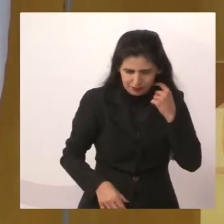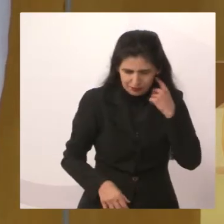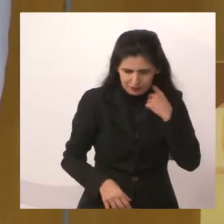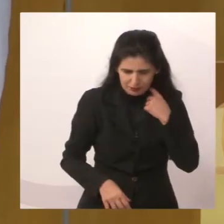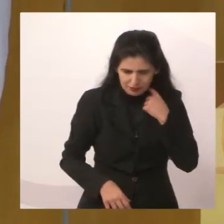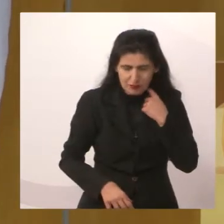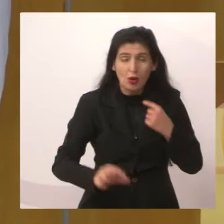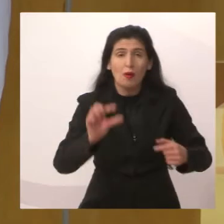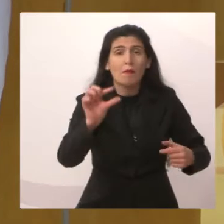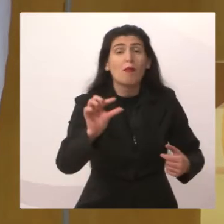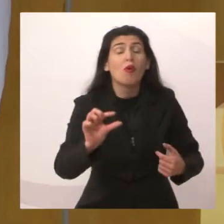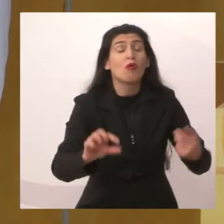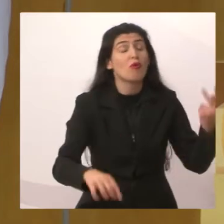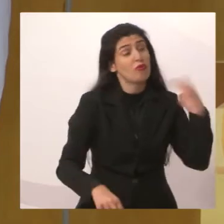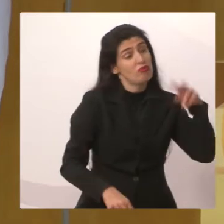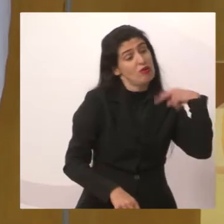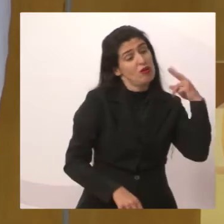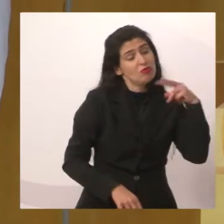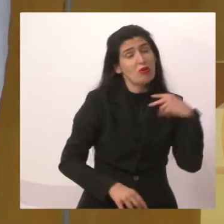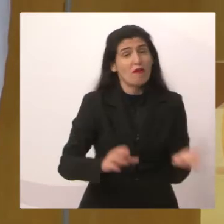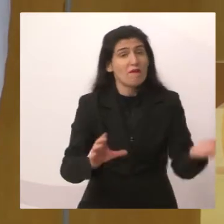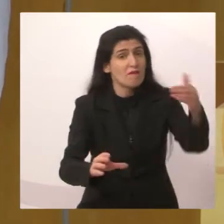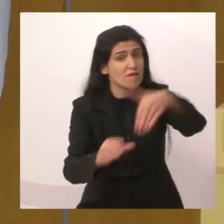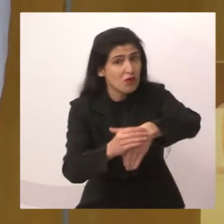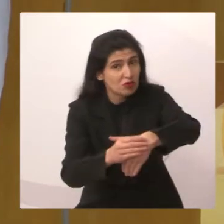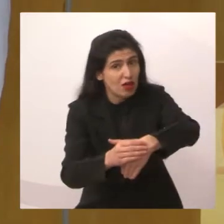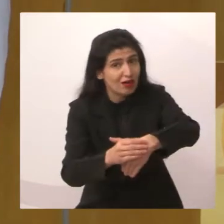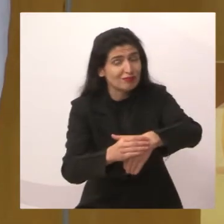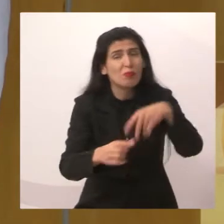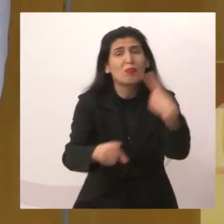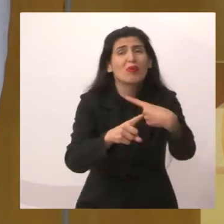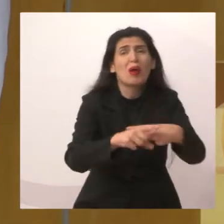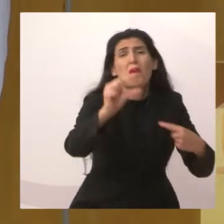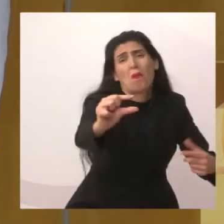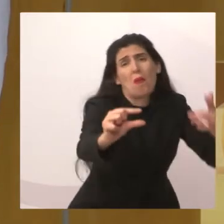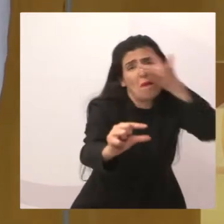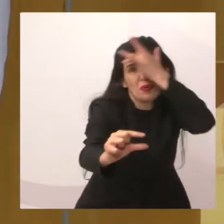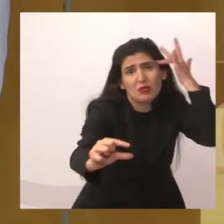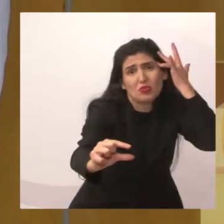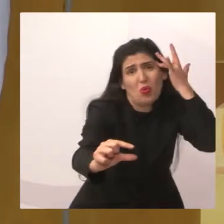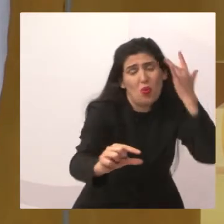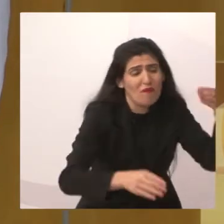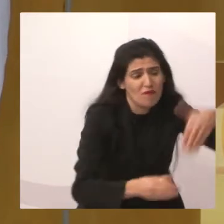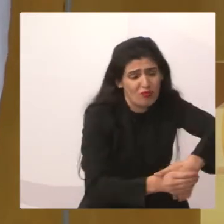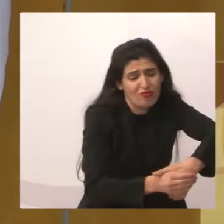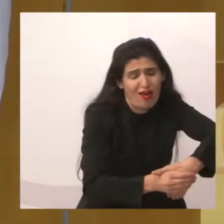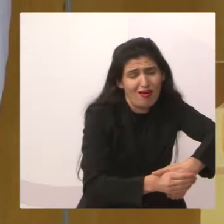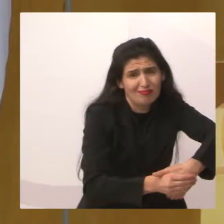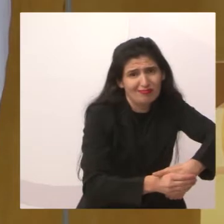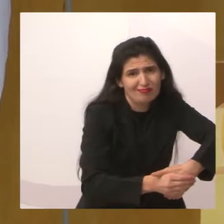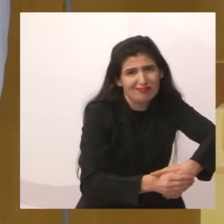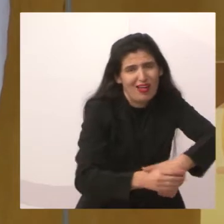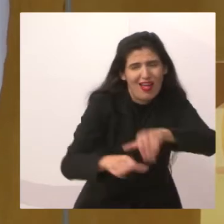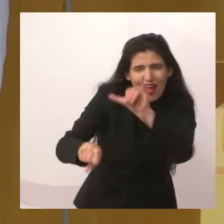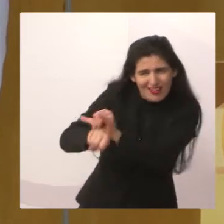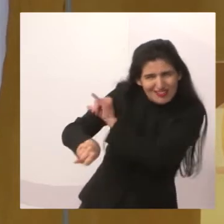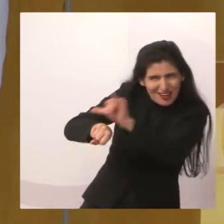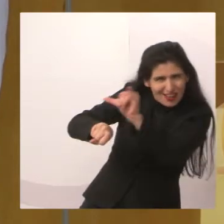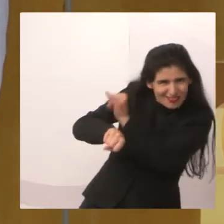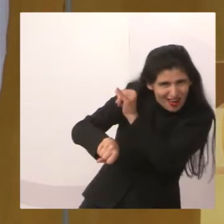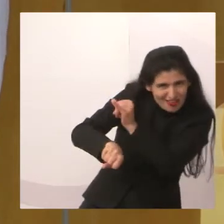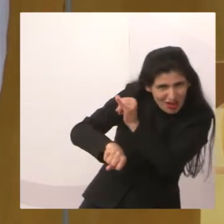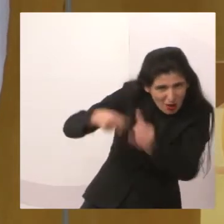vereadores que ficaram aqui para fazer a votação, que não dava quórum. Isso não é manobra política? Eu não sei que nome que eu dou para